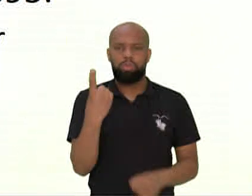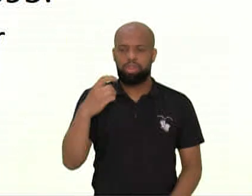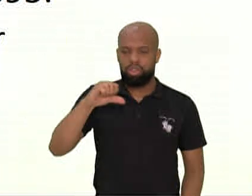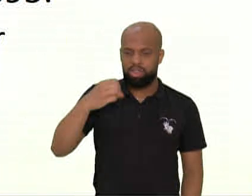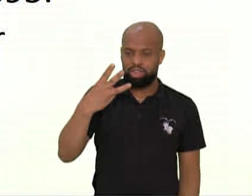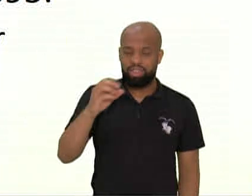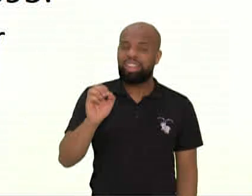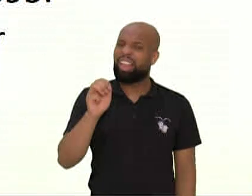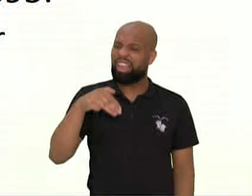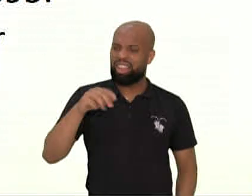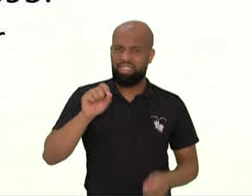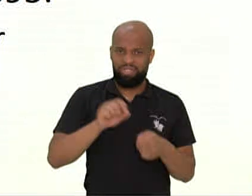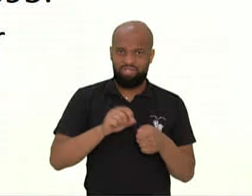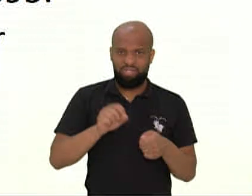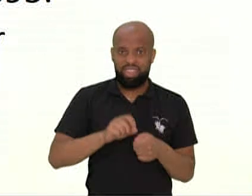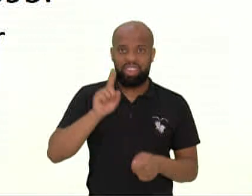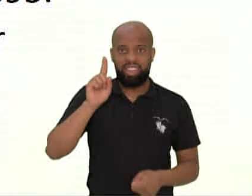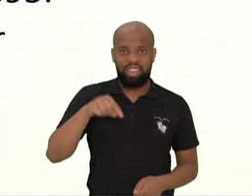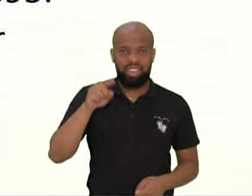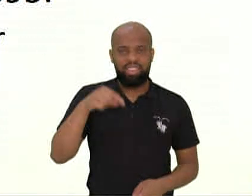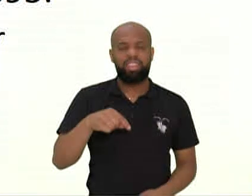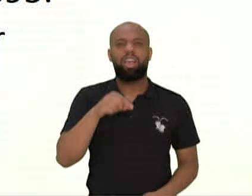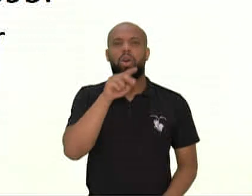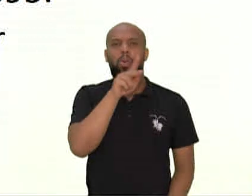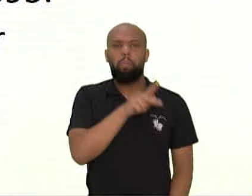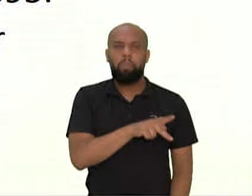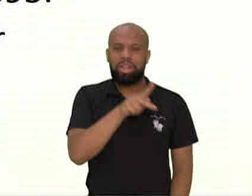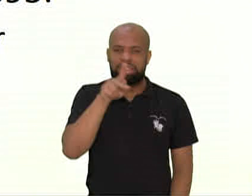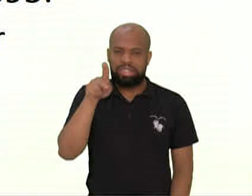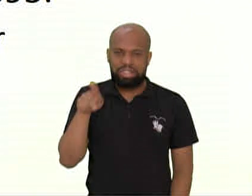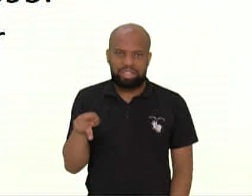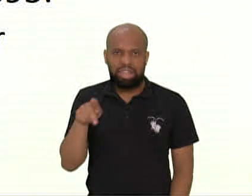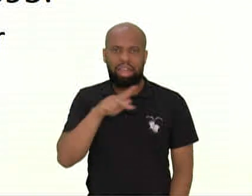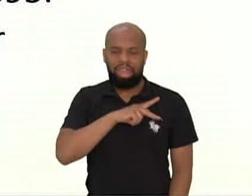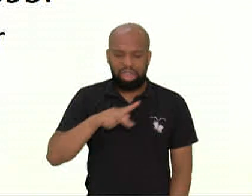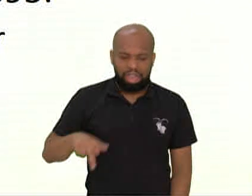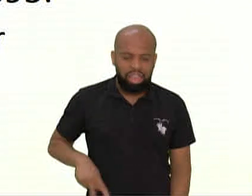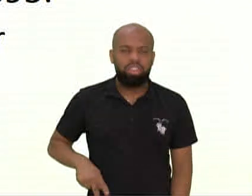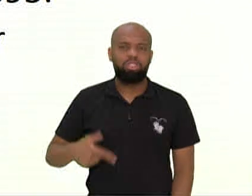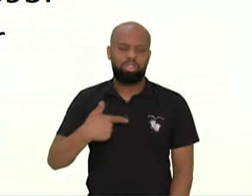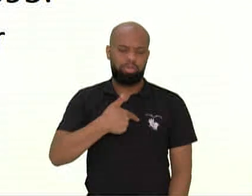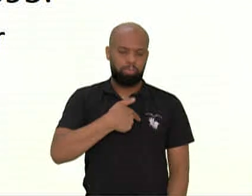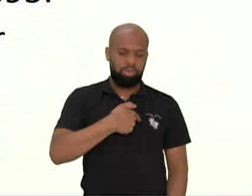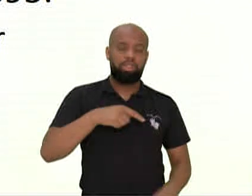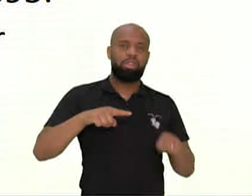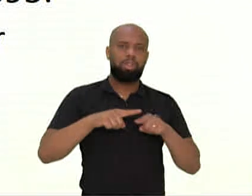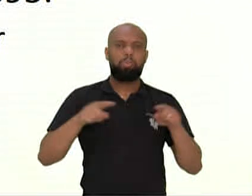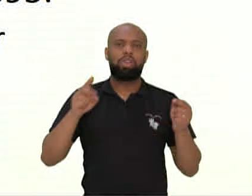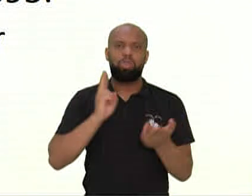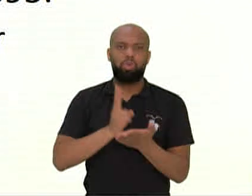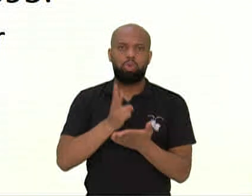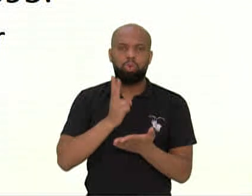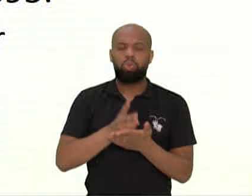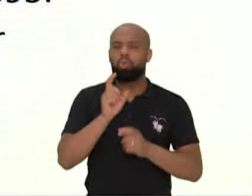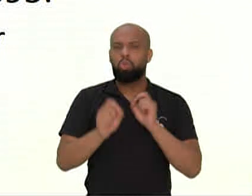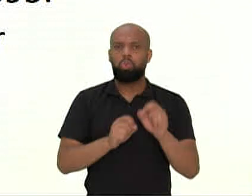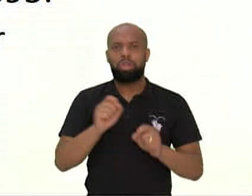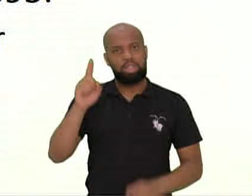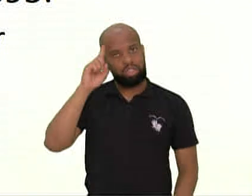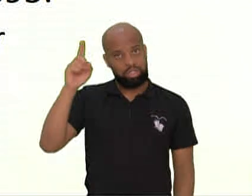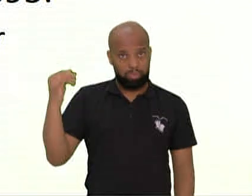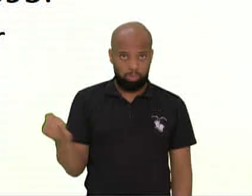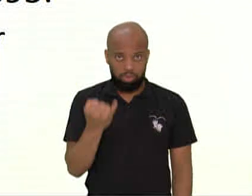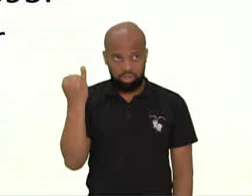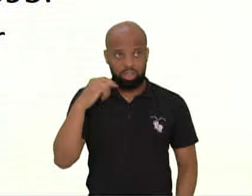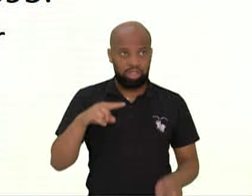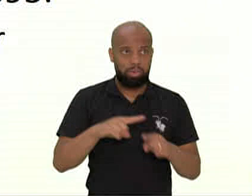Getúlio Vargas. Deixou de ser feriado, mas ainda se tornava uma data muito importante de celebração. Mas em 2003 foi criado